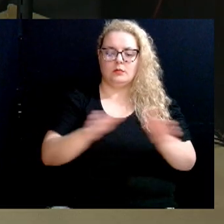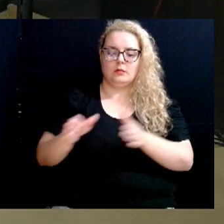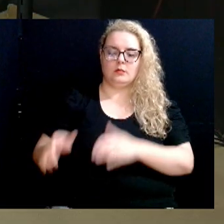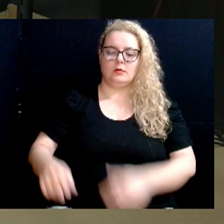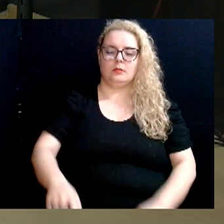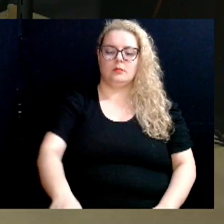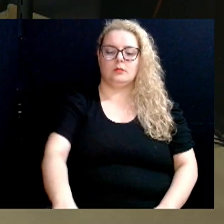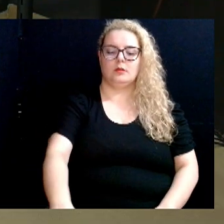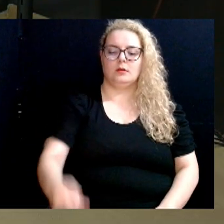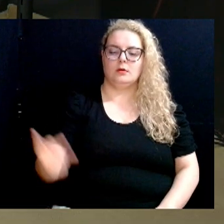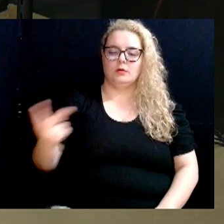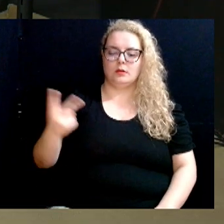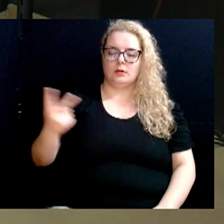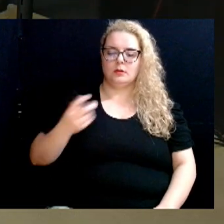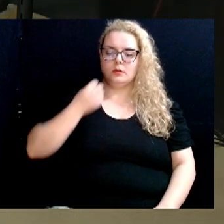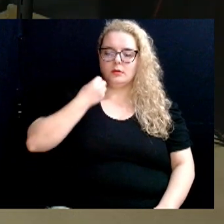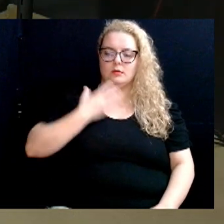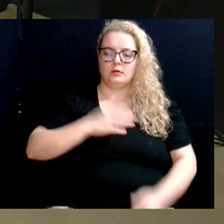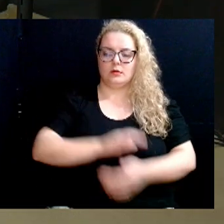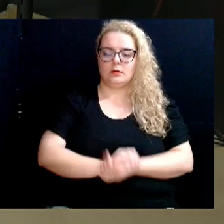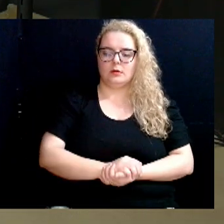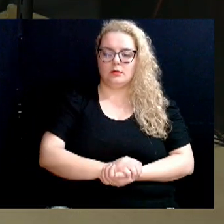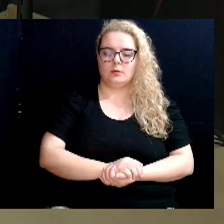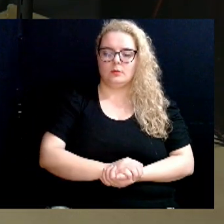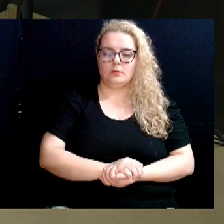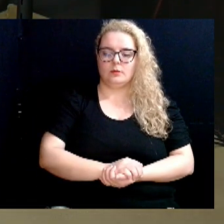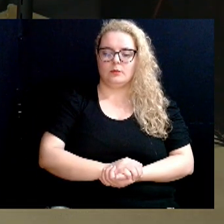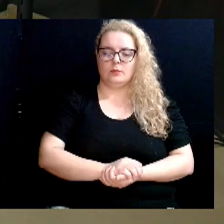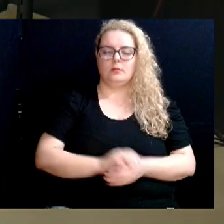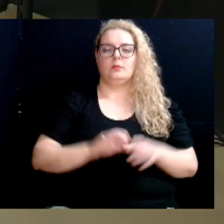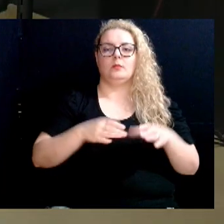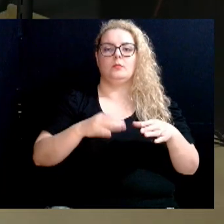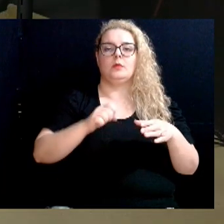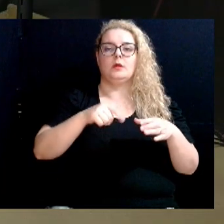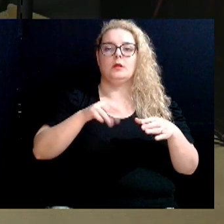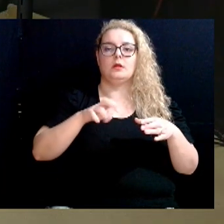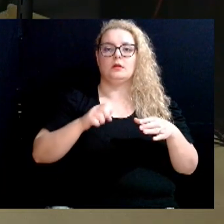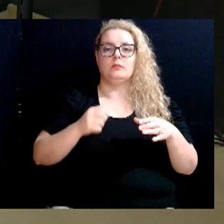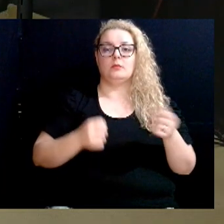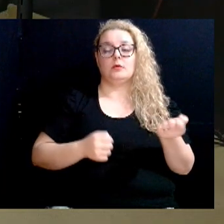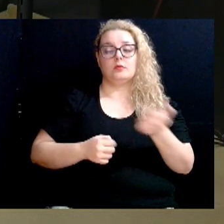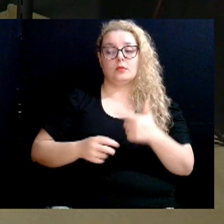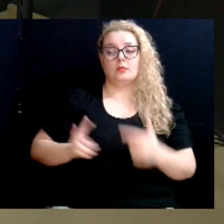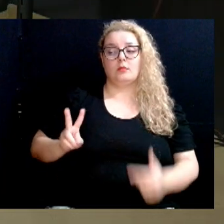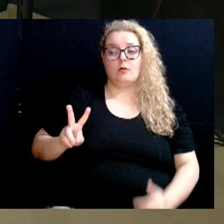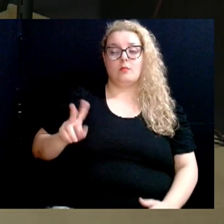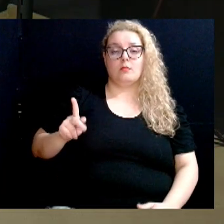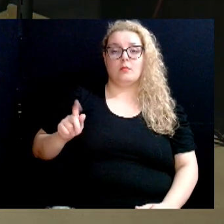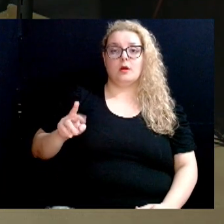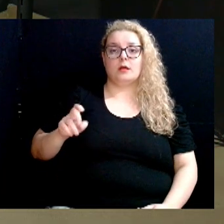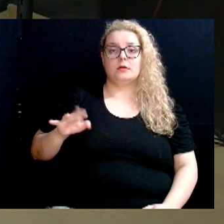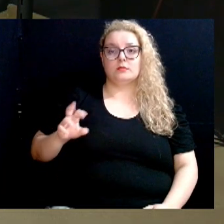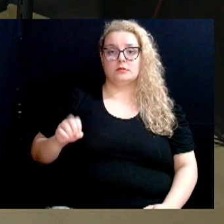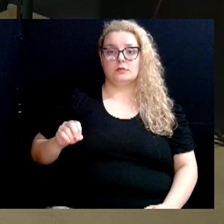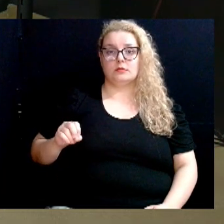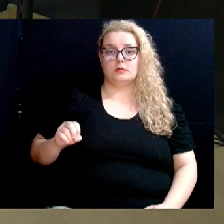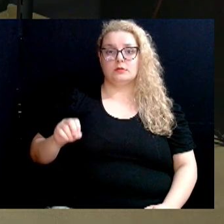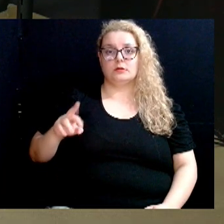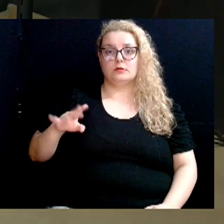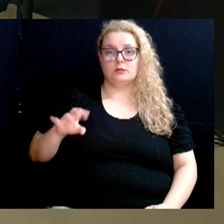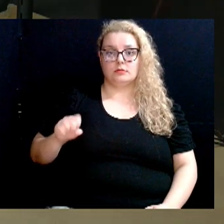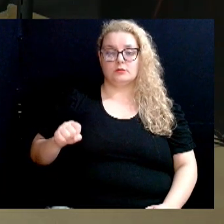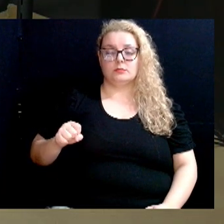mais como uma equipe do que como parceiros. Essa mudança na dinâmica pode diminuir o espaço